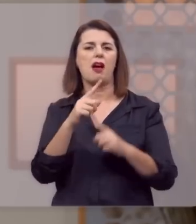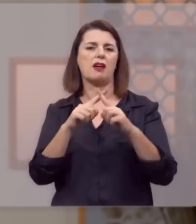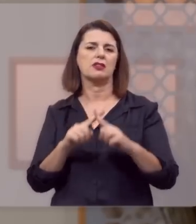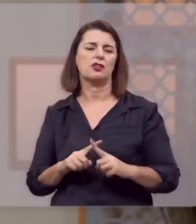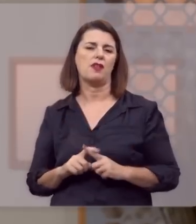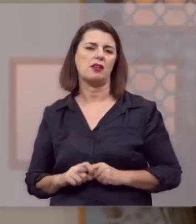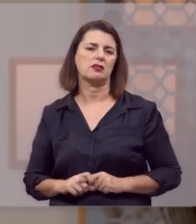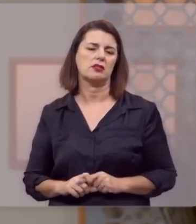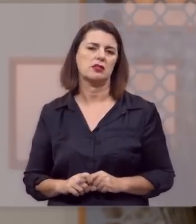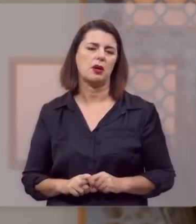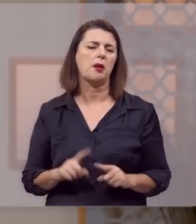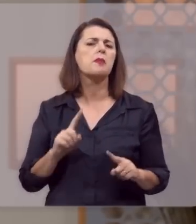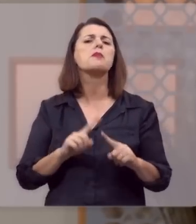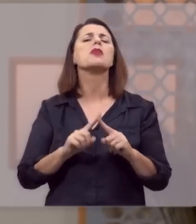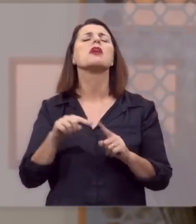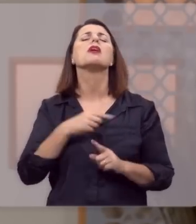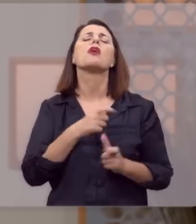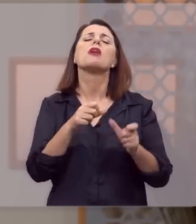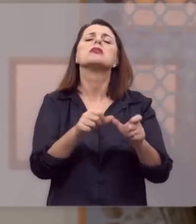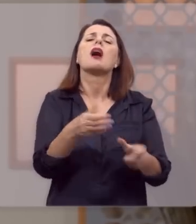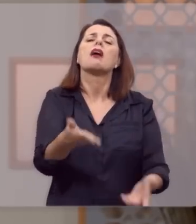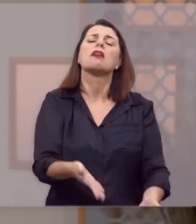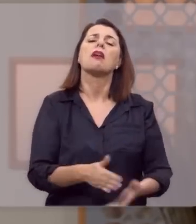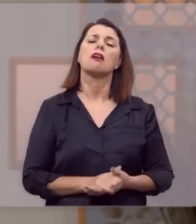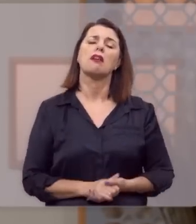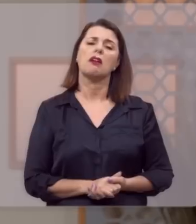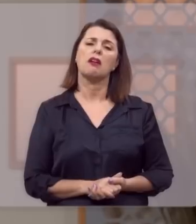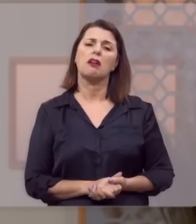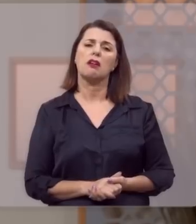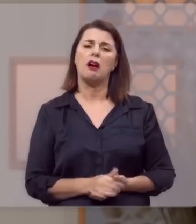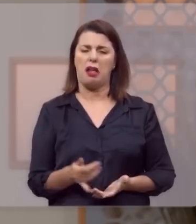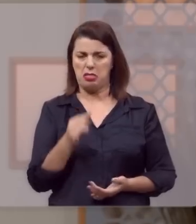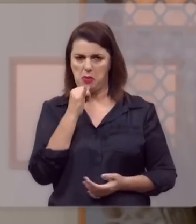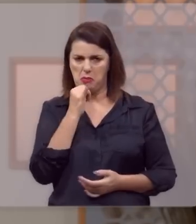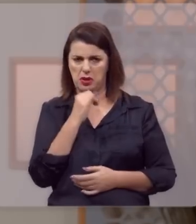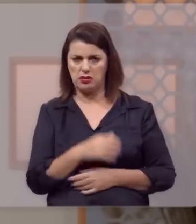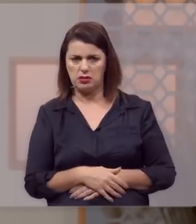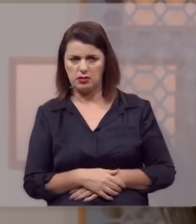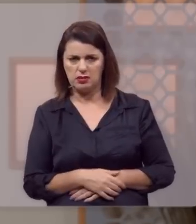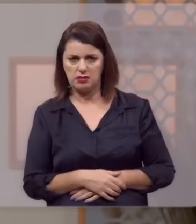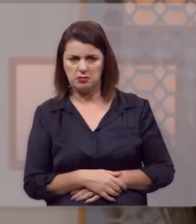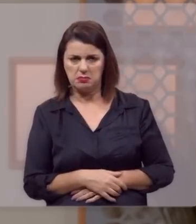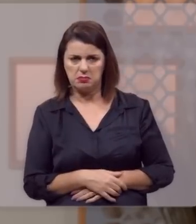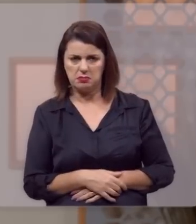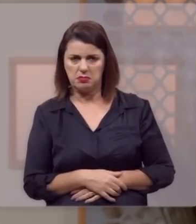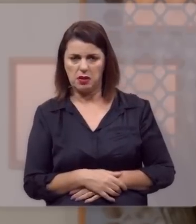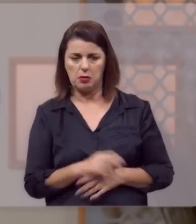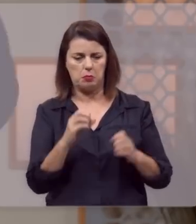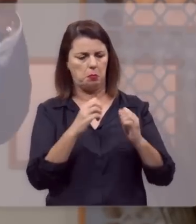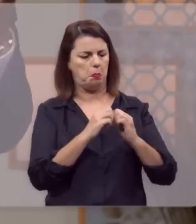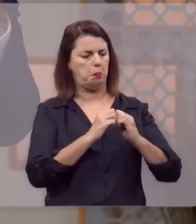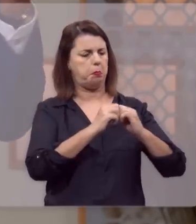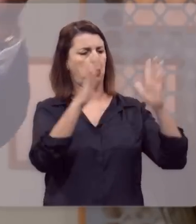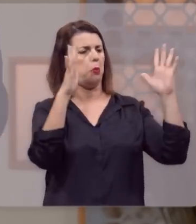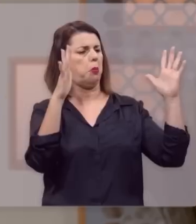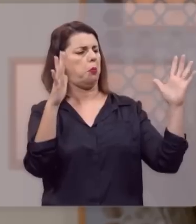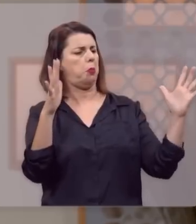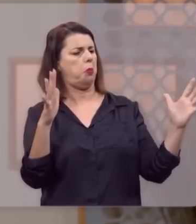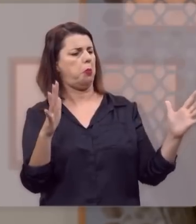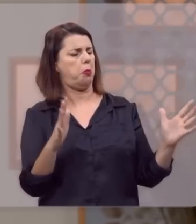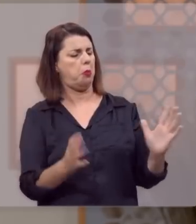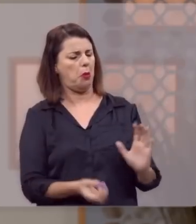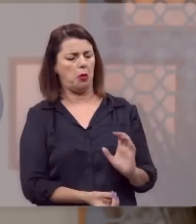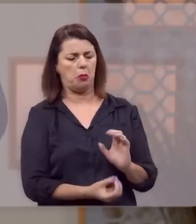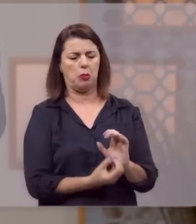vezes? Por que estamos aqui? É o acaso? Foi uma explosão casual